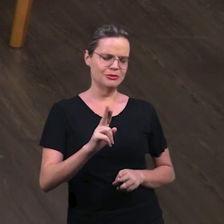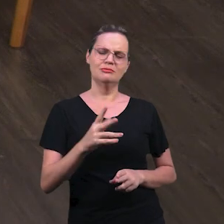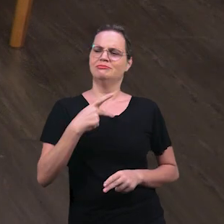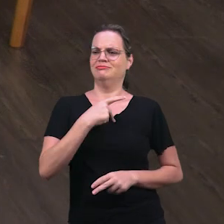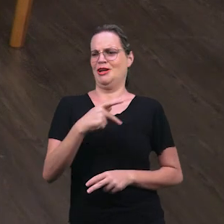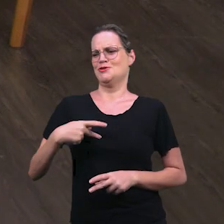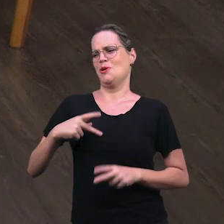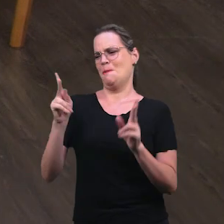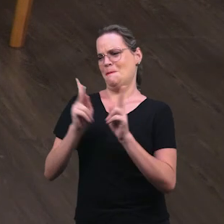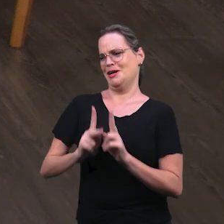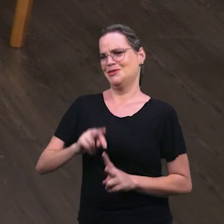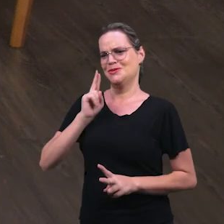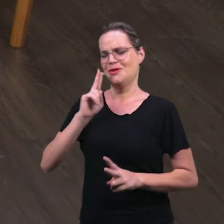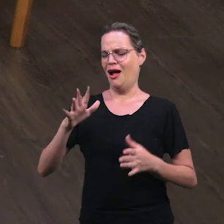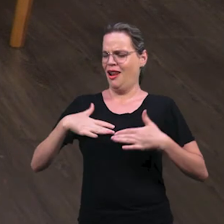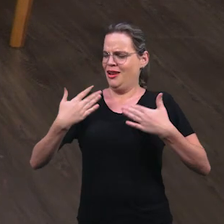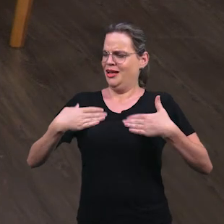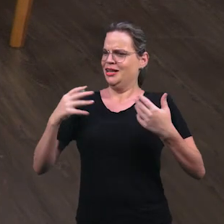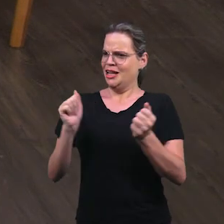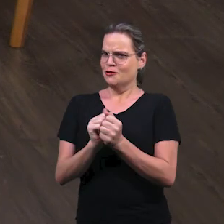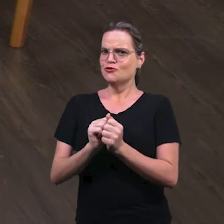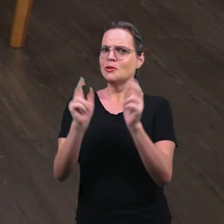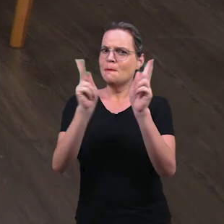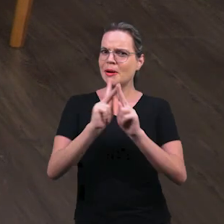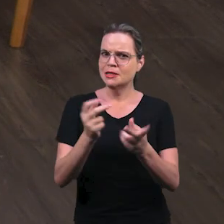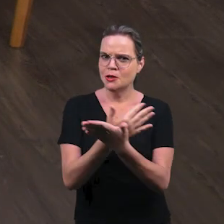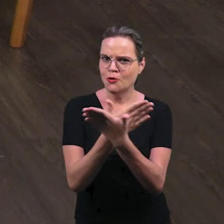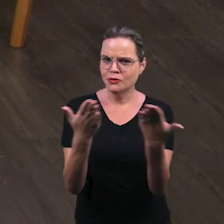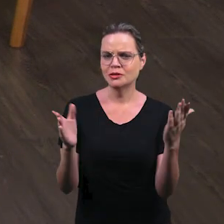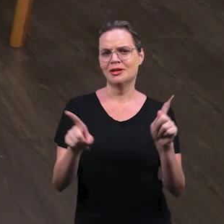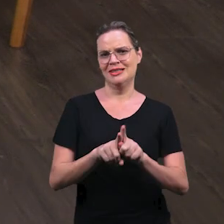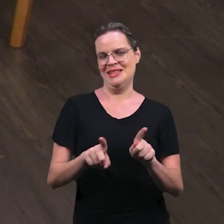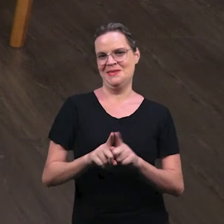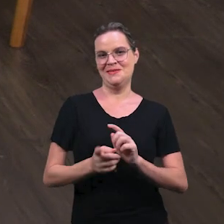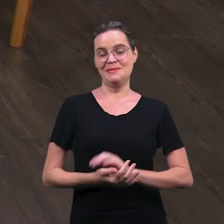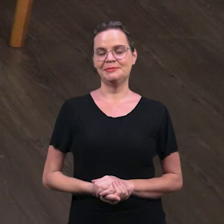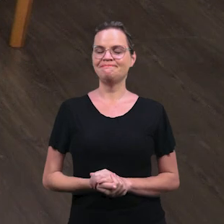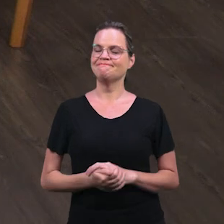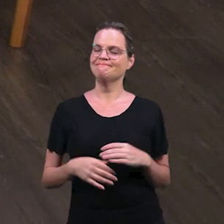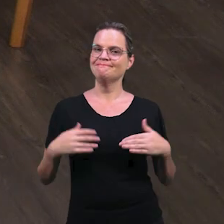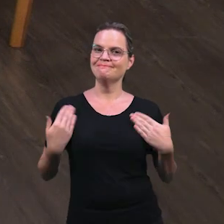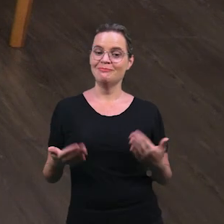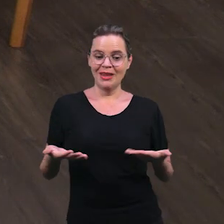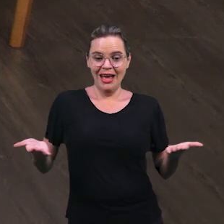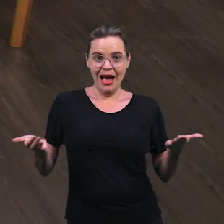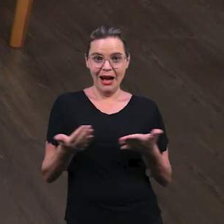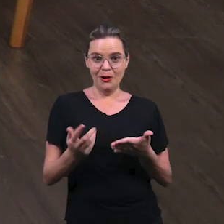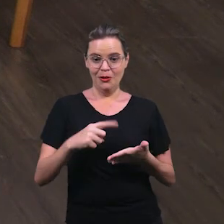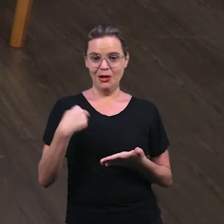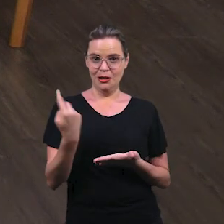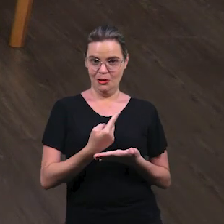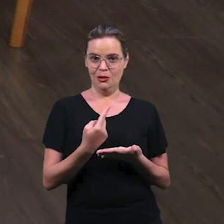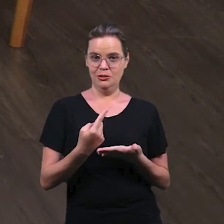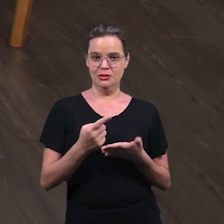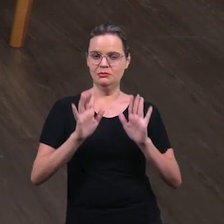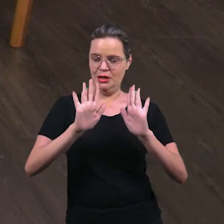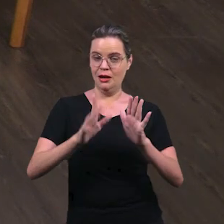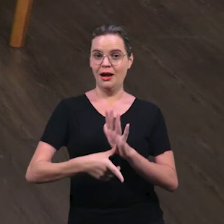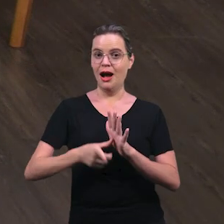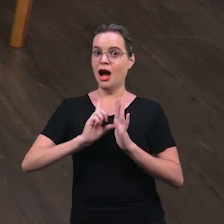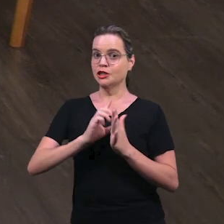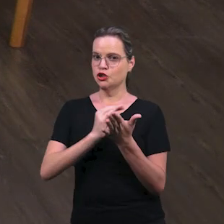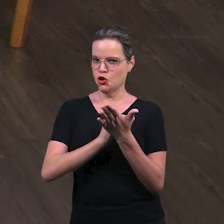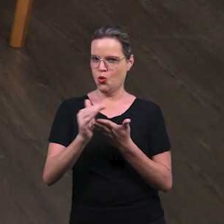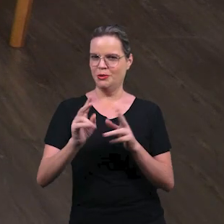Senhor, pastor, sempre uma alegria nós estarmos juntos. A paz do Senhor, irmãos, Mônica. Muito bem, então agora, antes da